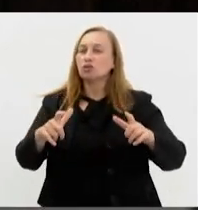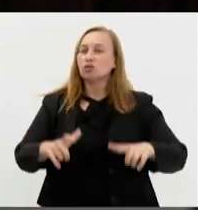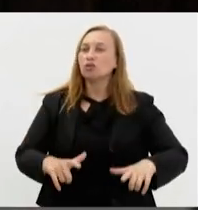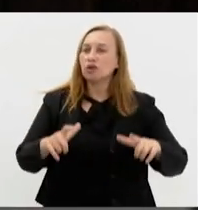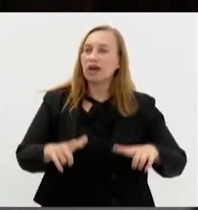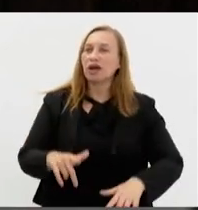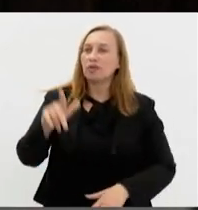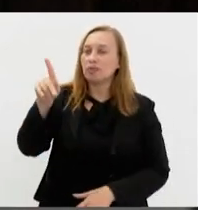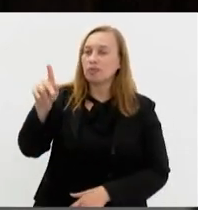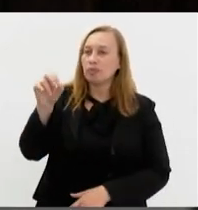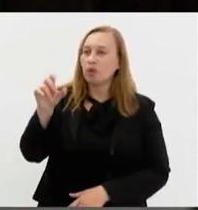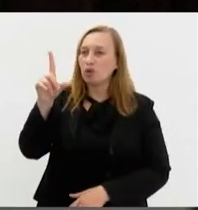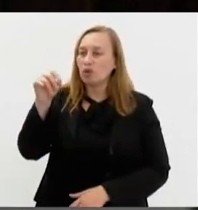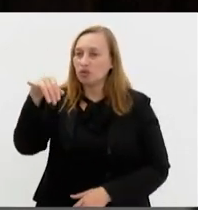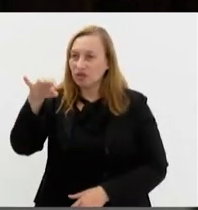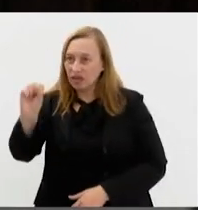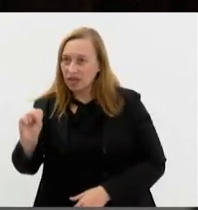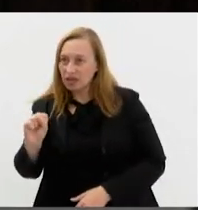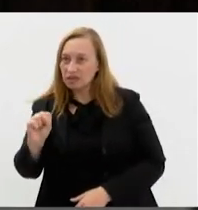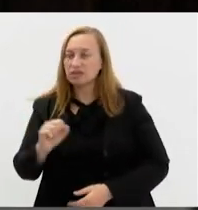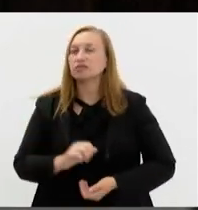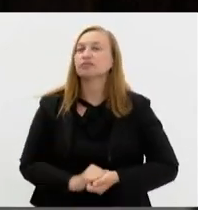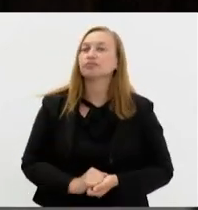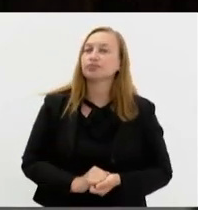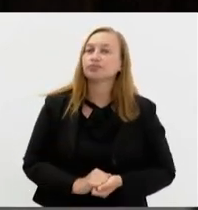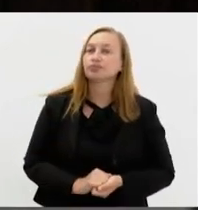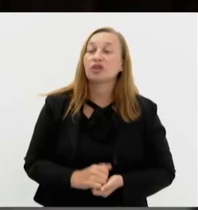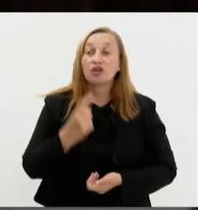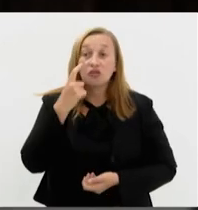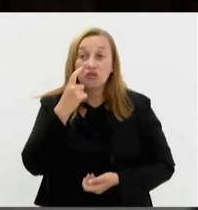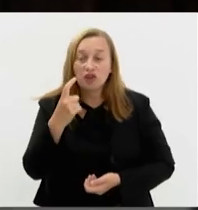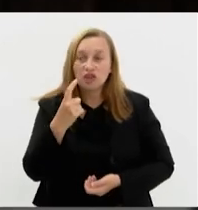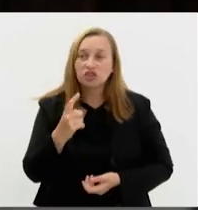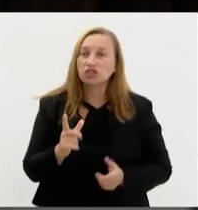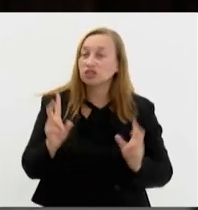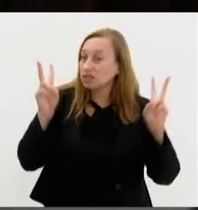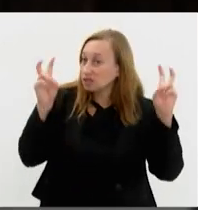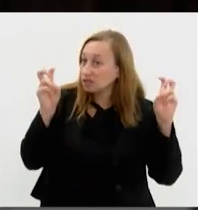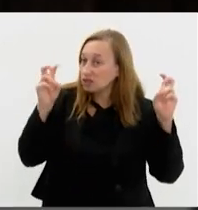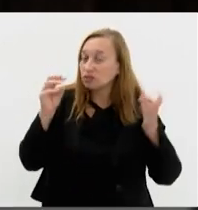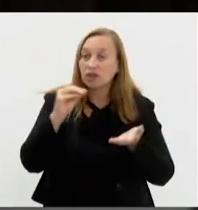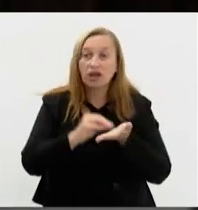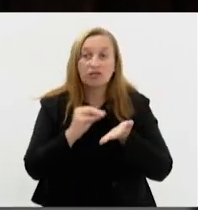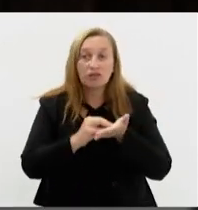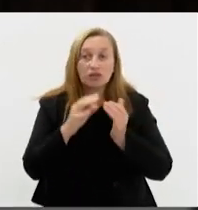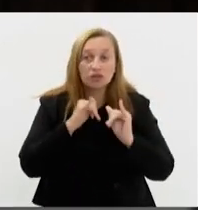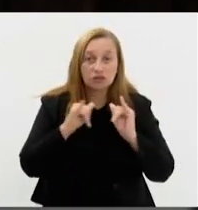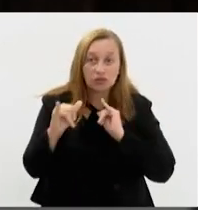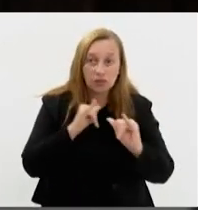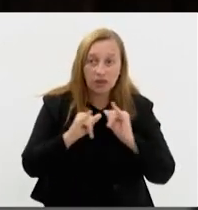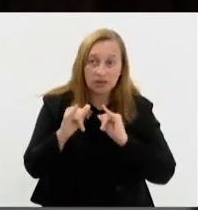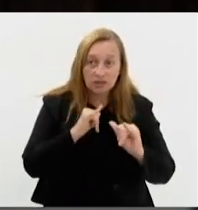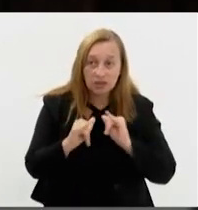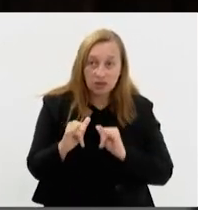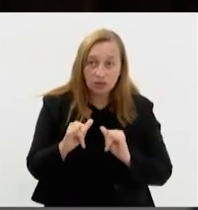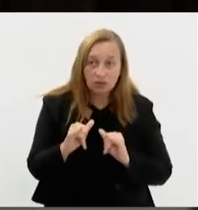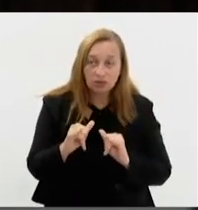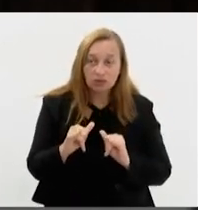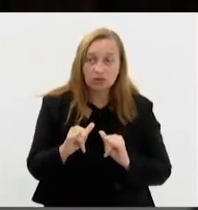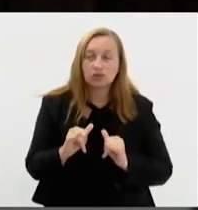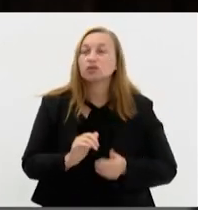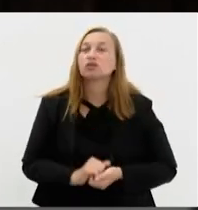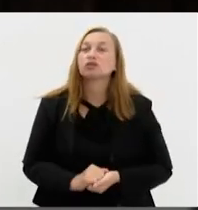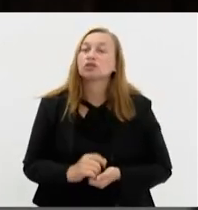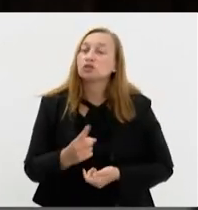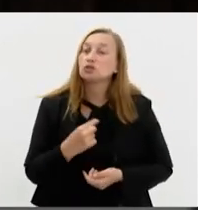ocupação daquele país então vejam que nesse caso a desinformação potencializada por instrumentos de massa